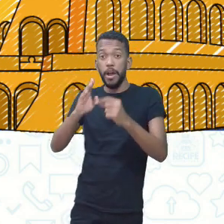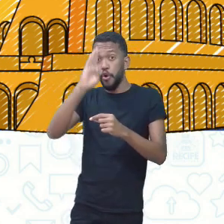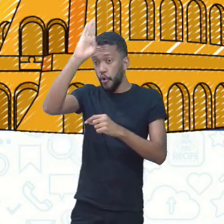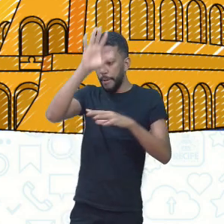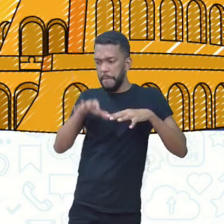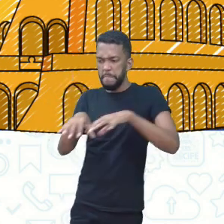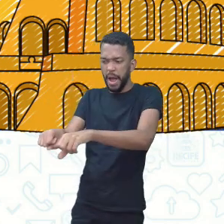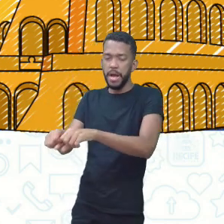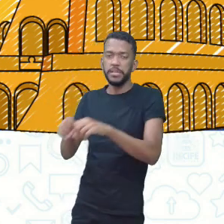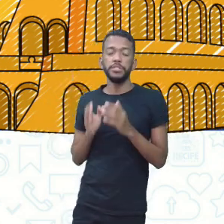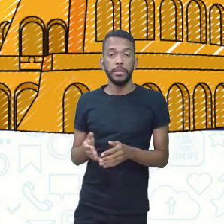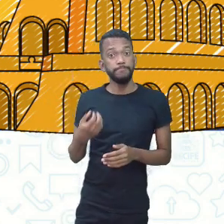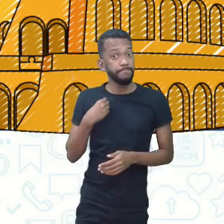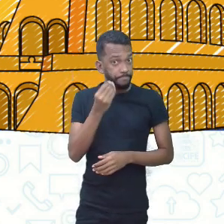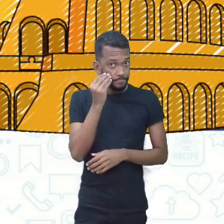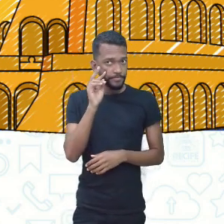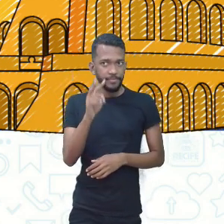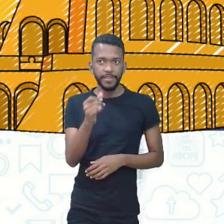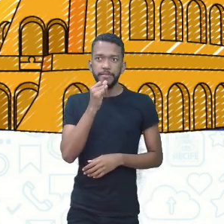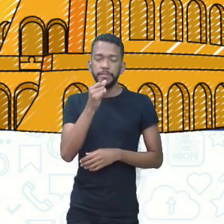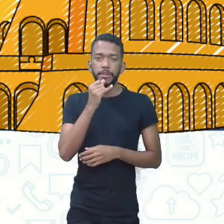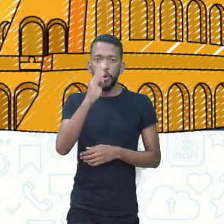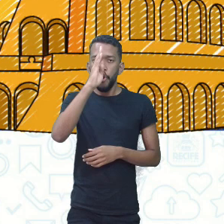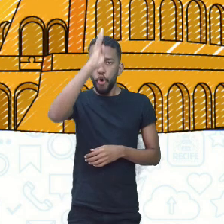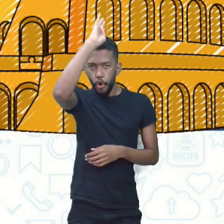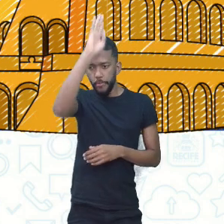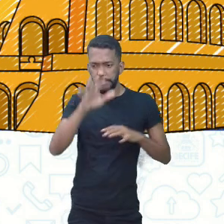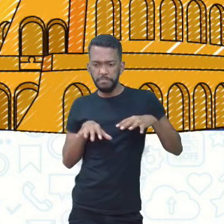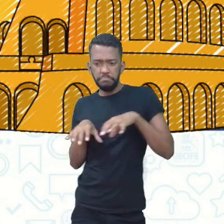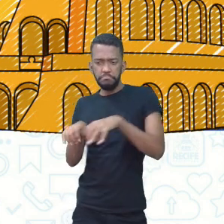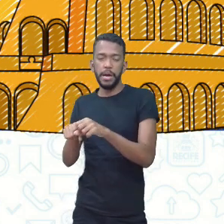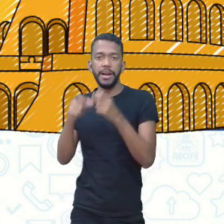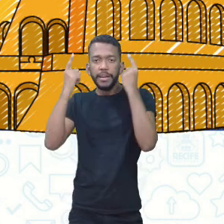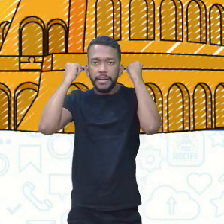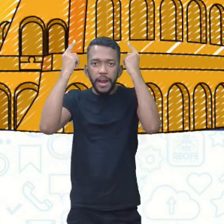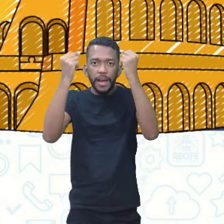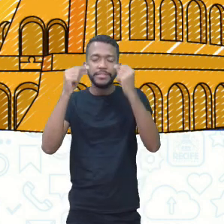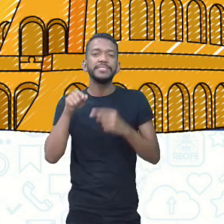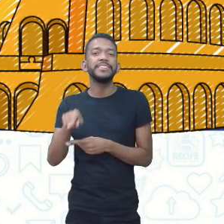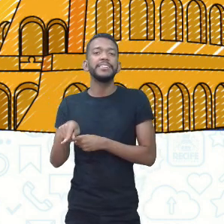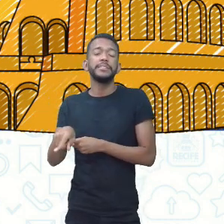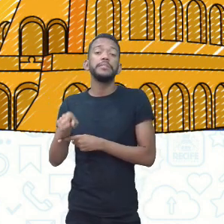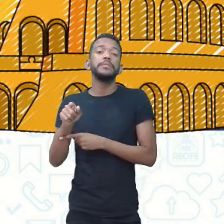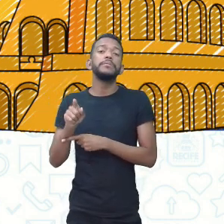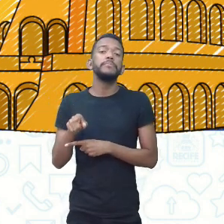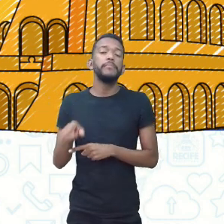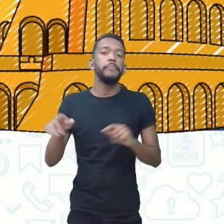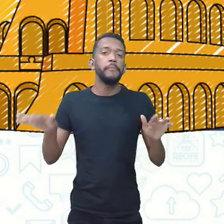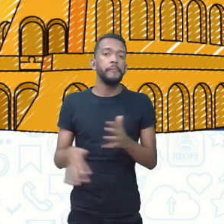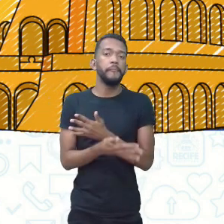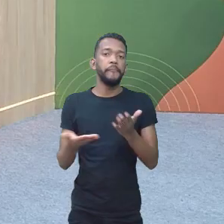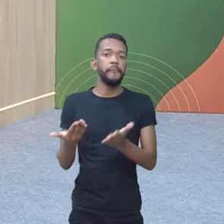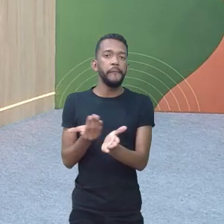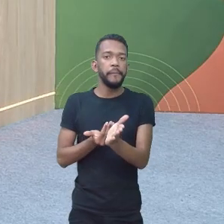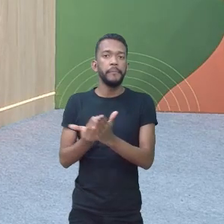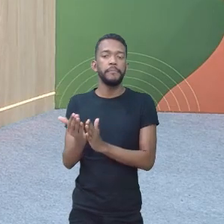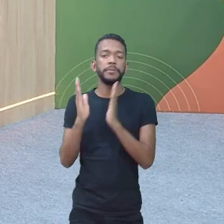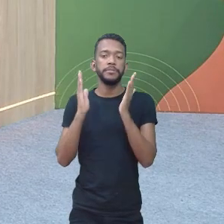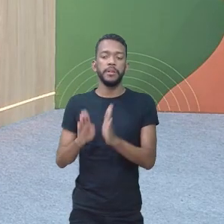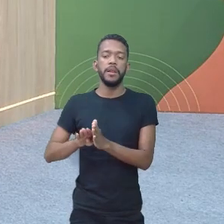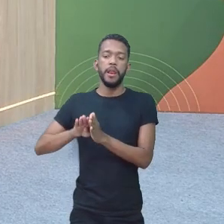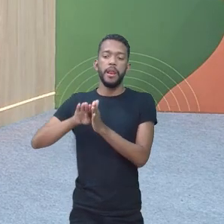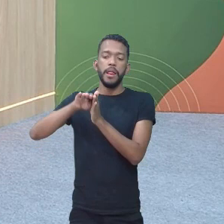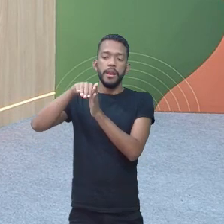ver que, por exemplo, quando Roma domina a Grécia, esse evento ele começa a